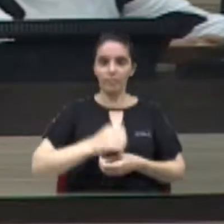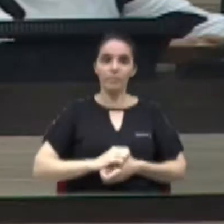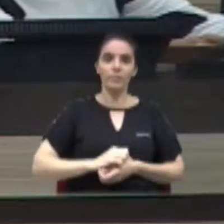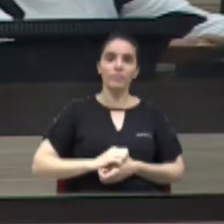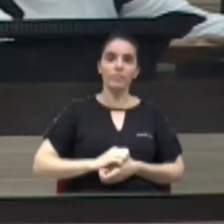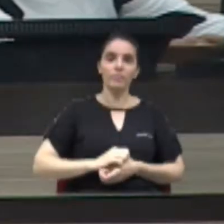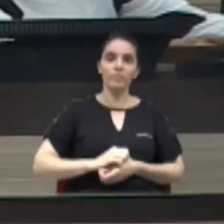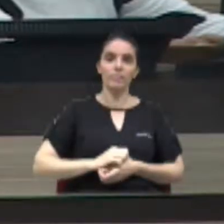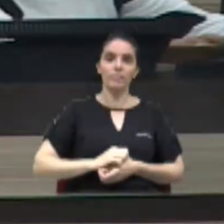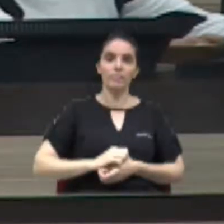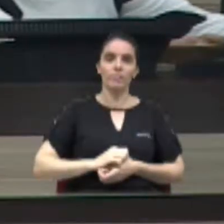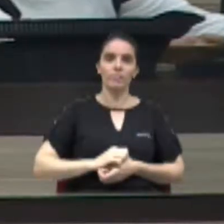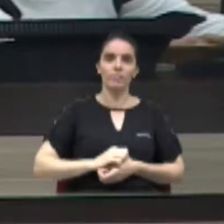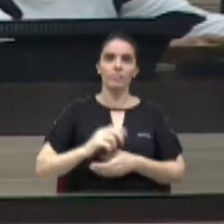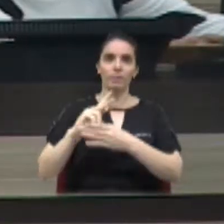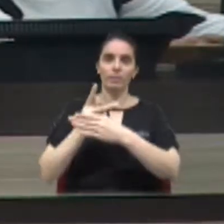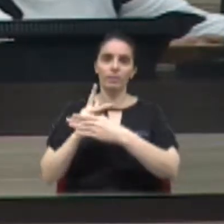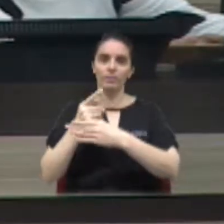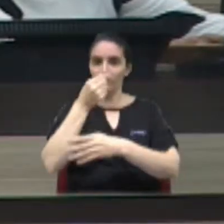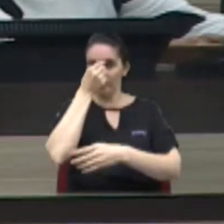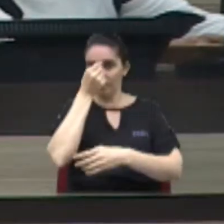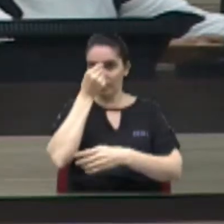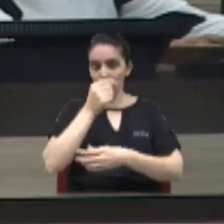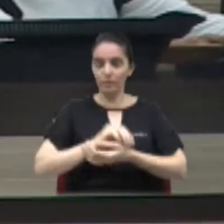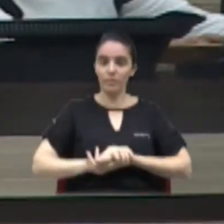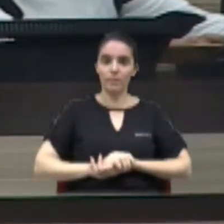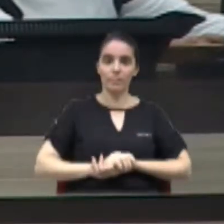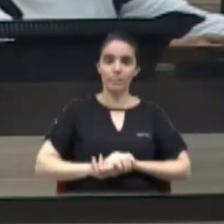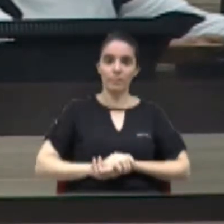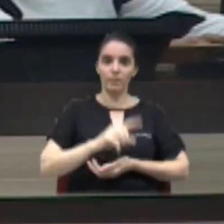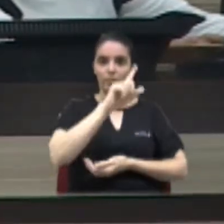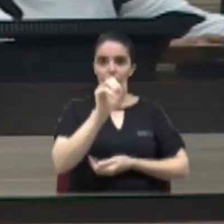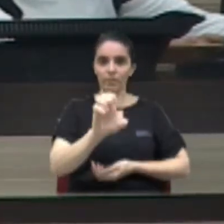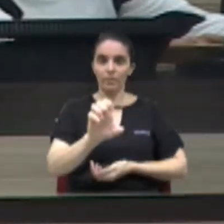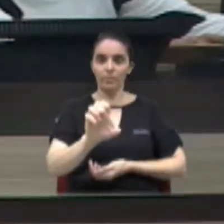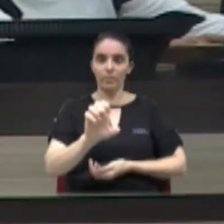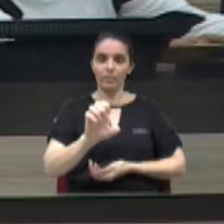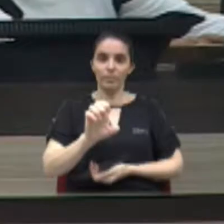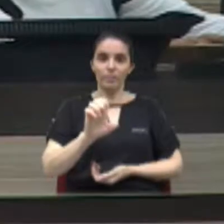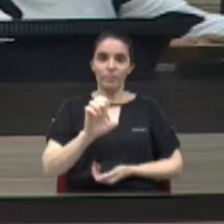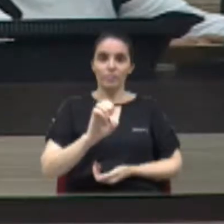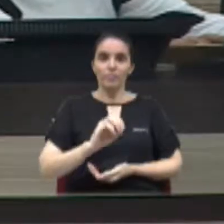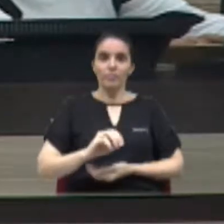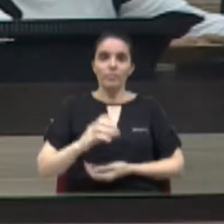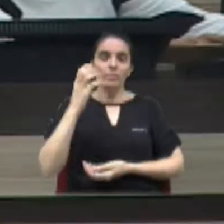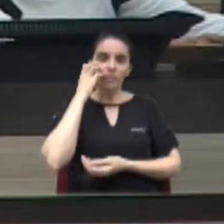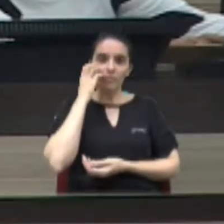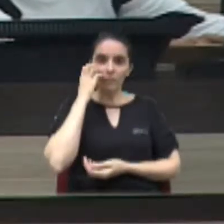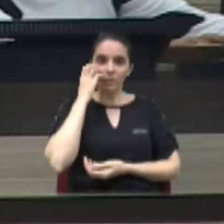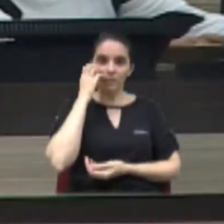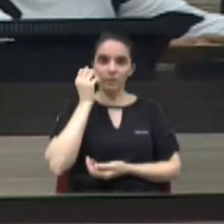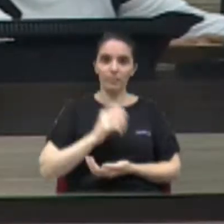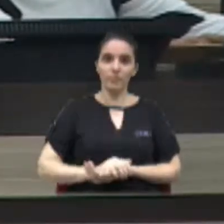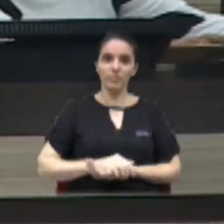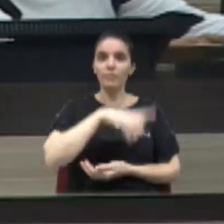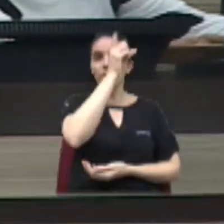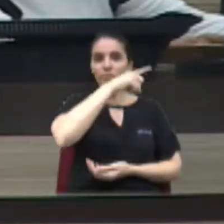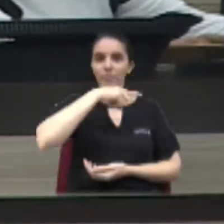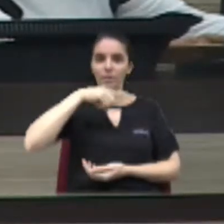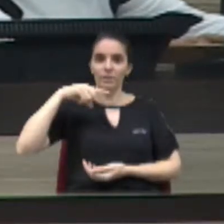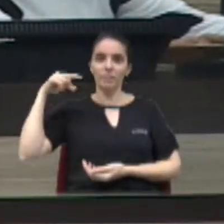Helder do Táxi, Jorge de Freitas, José Roberto Bernardo, Marcelo Rossi, Mayra